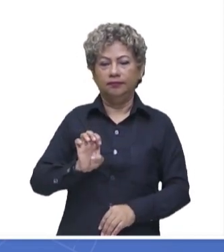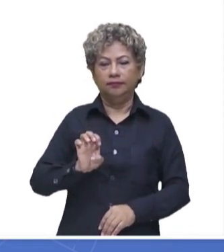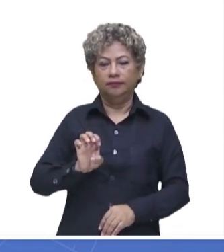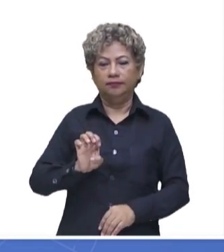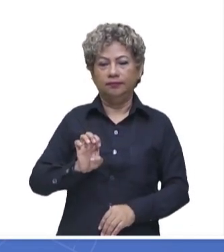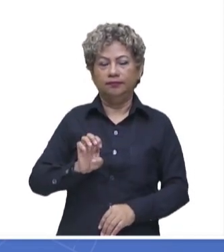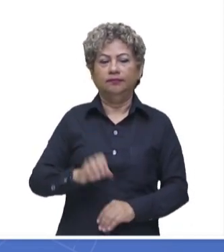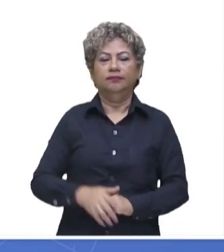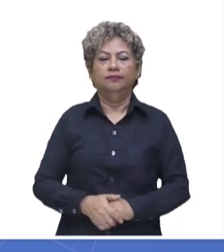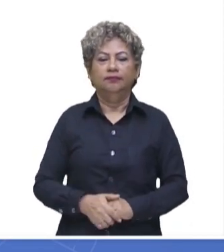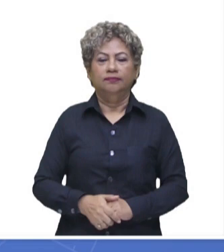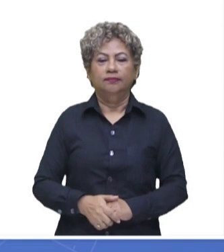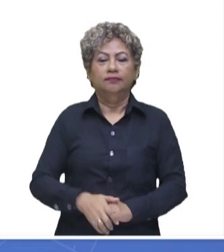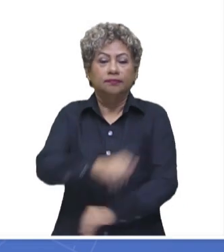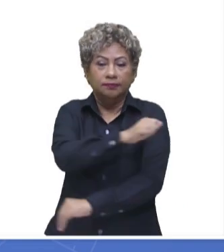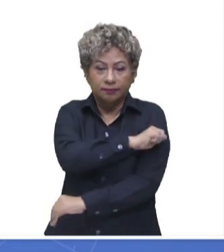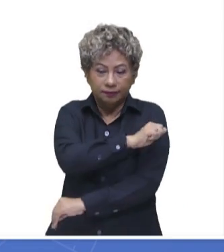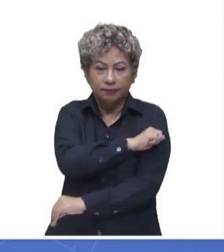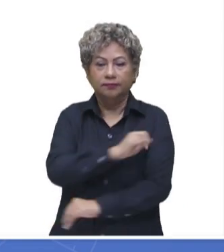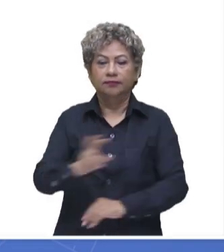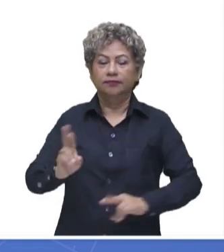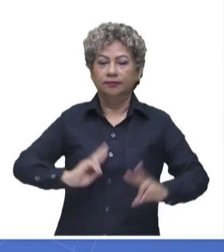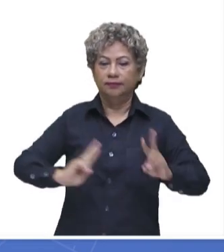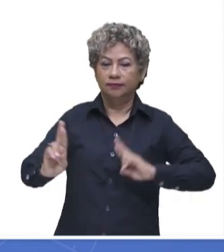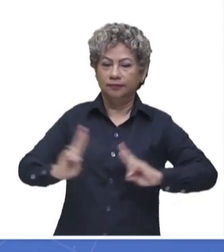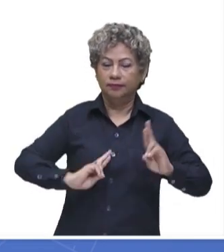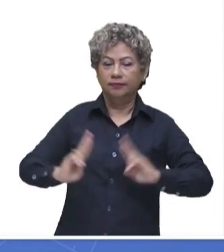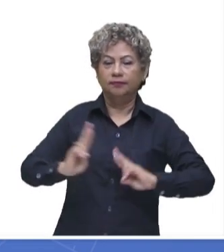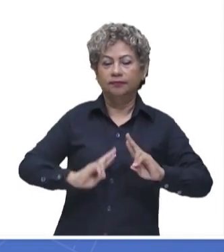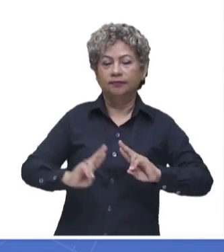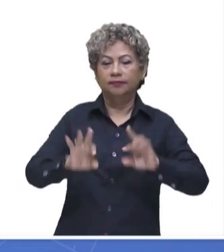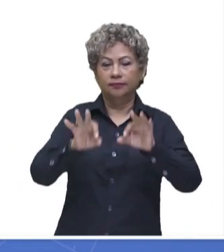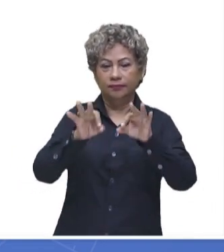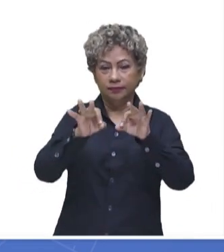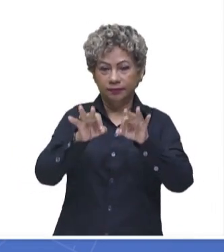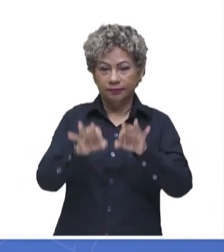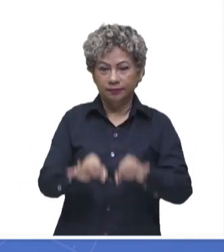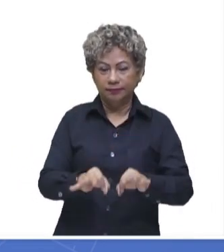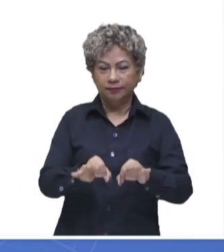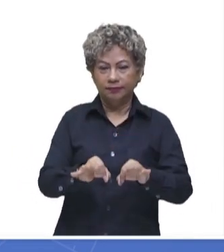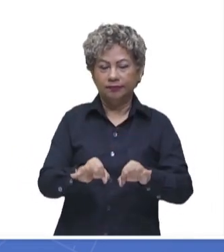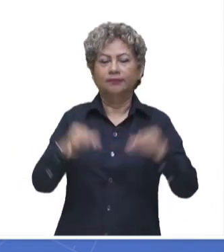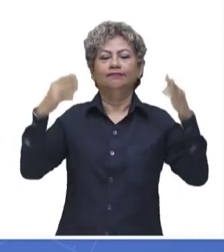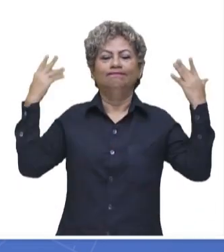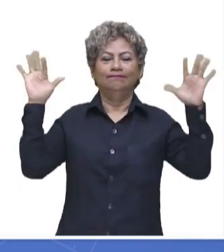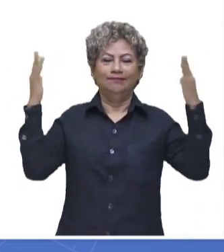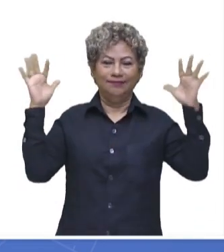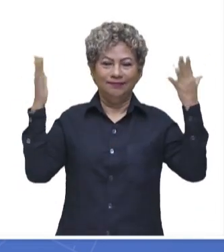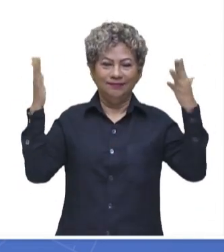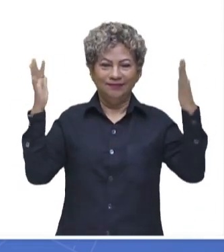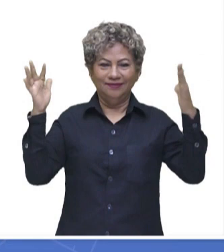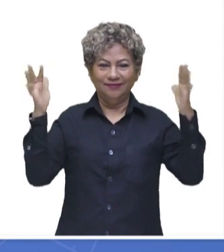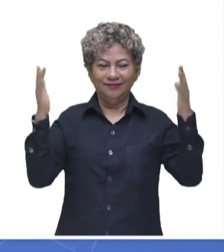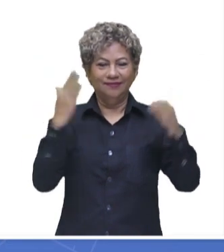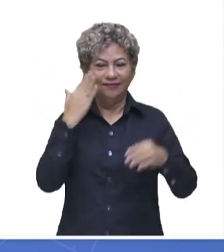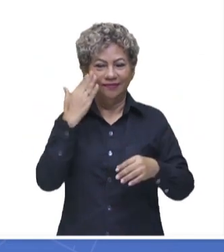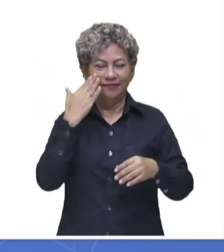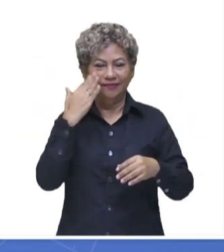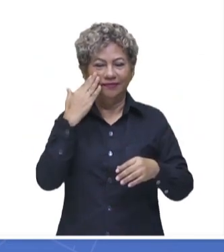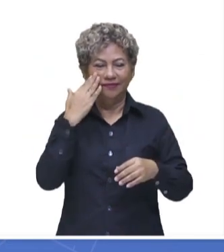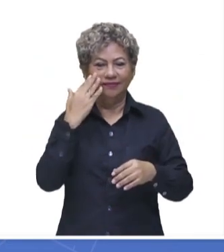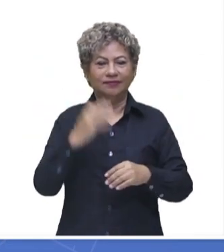exatamente como disseram os nossos alunos aí, que fizeram a participação na interatividade. Vamos ver o nosso gabarito agora, olha